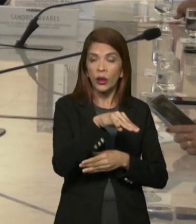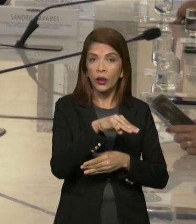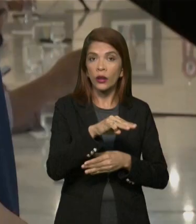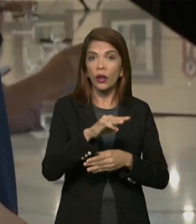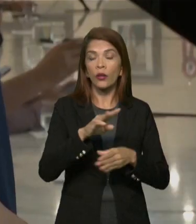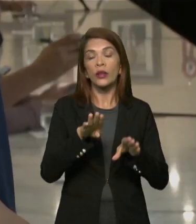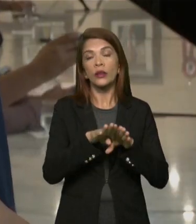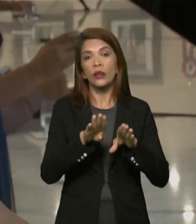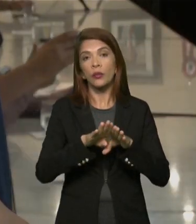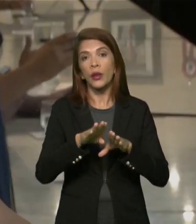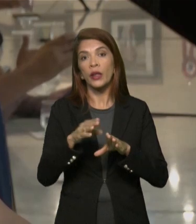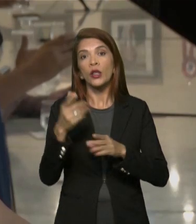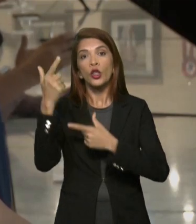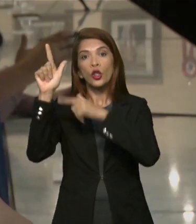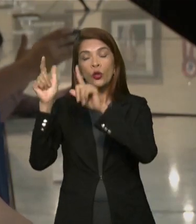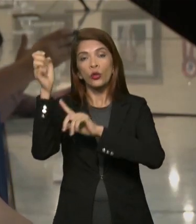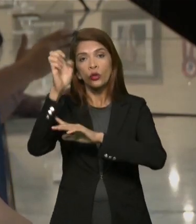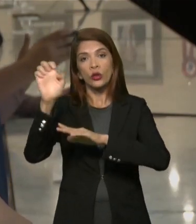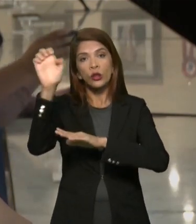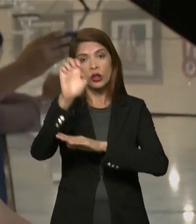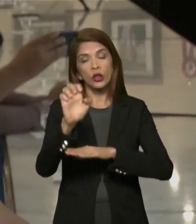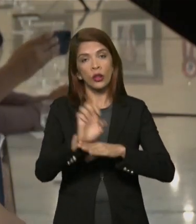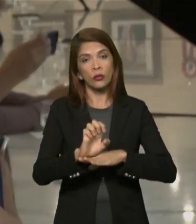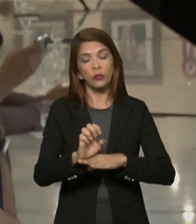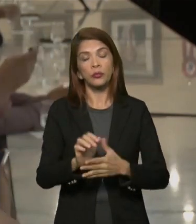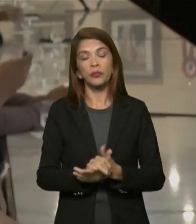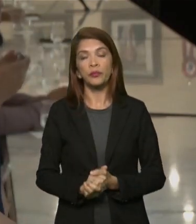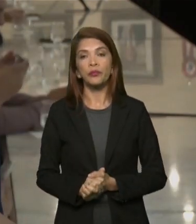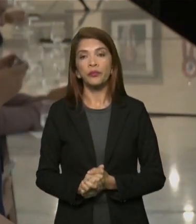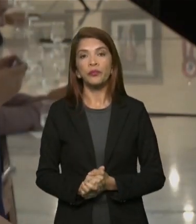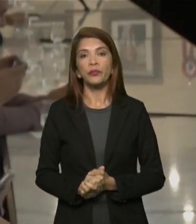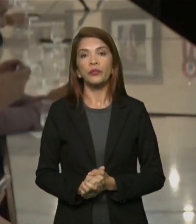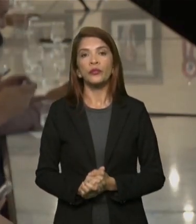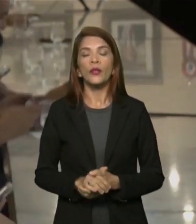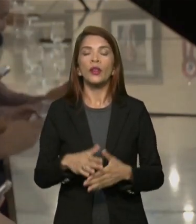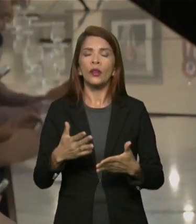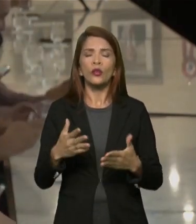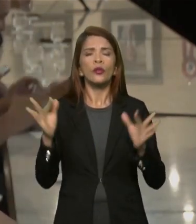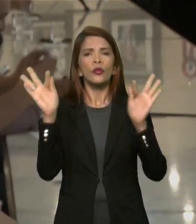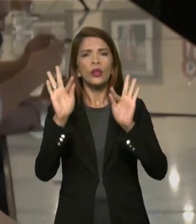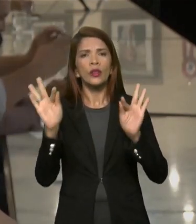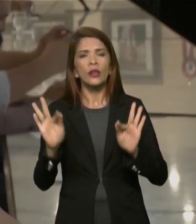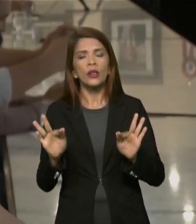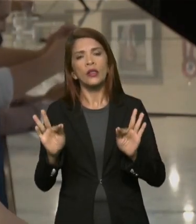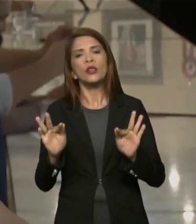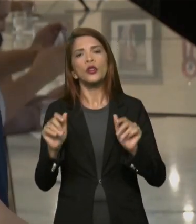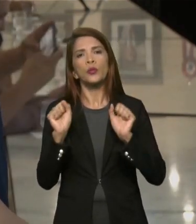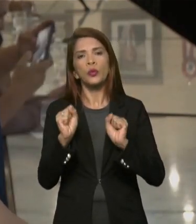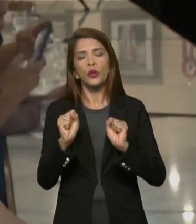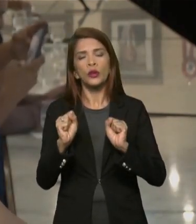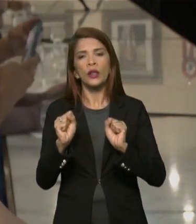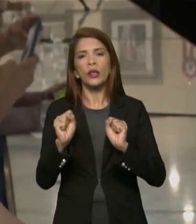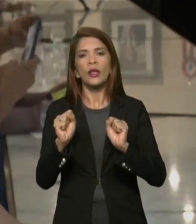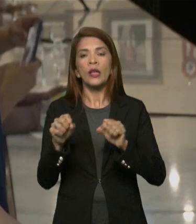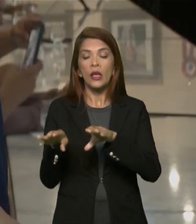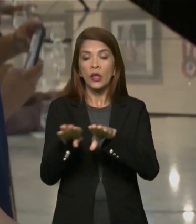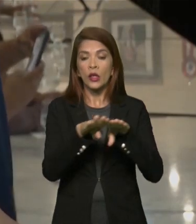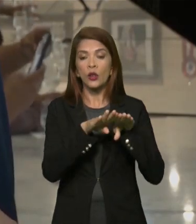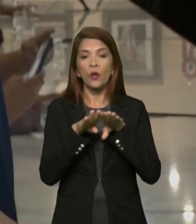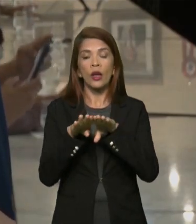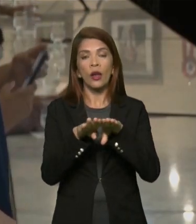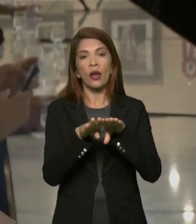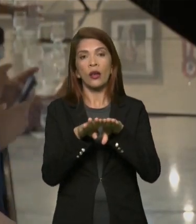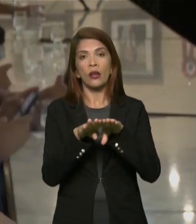expansão do setor. Nós estamos muito contentes com essa decisão dele de igualar o que acontece nos outros estados. Porque isso que nós pedimos aqui